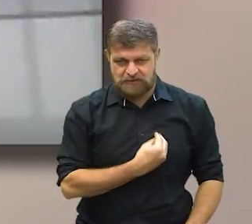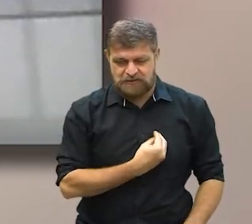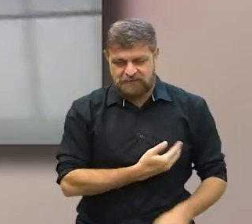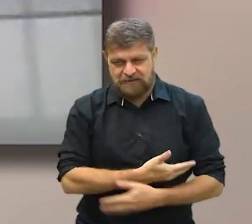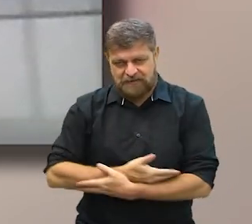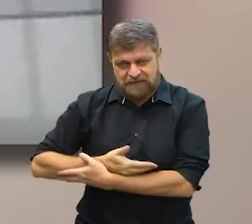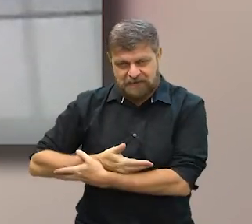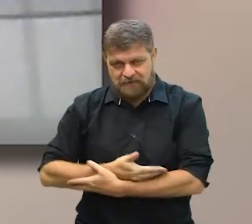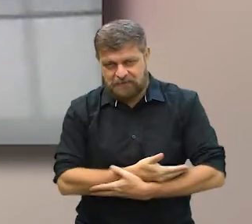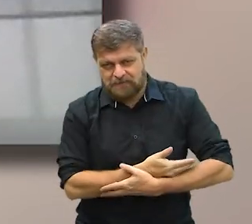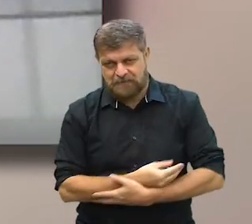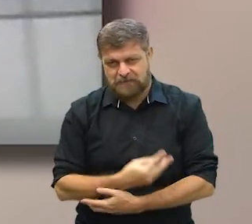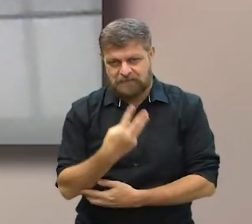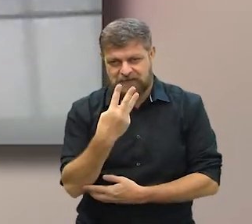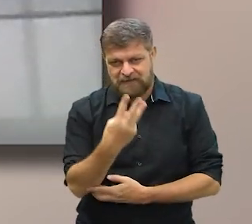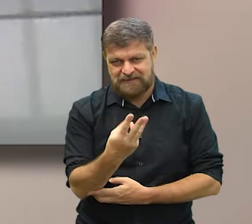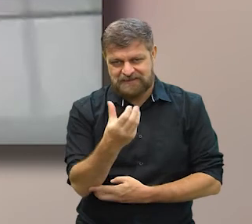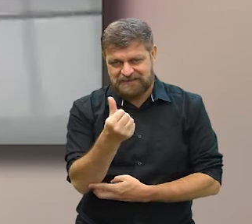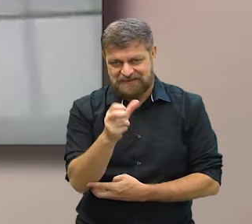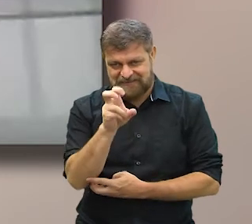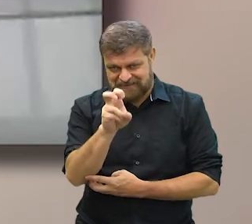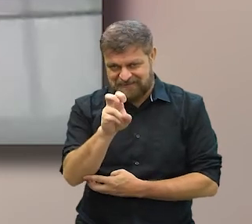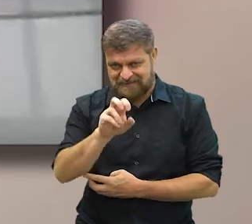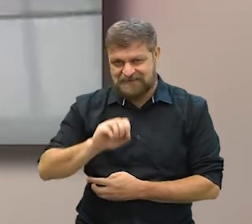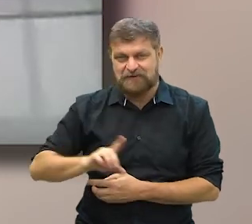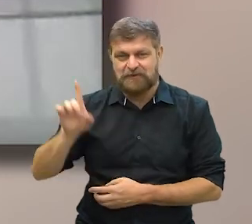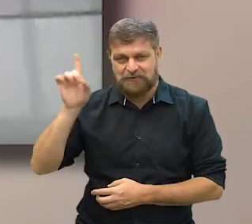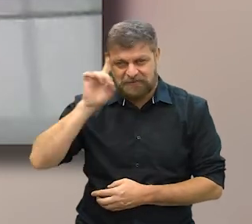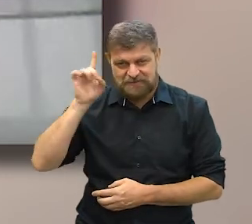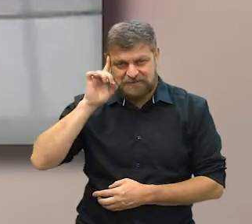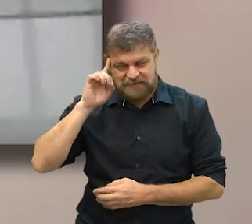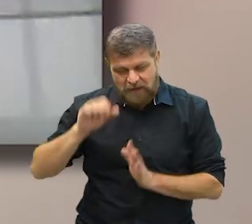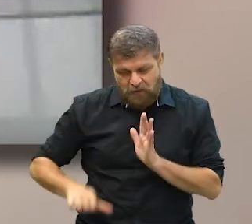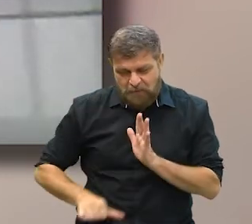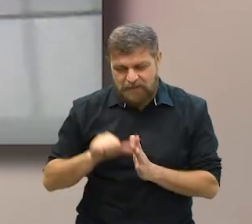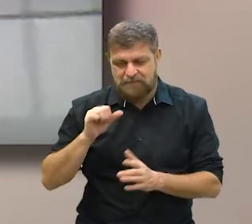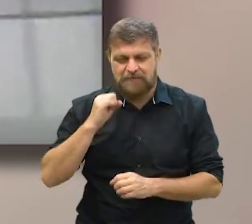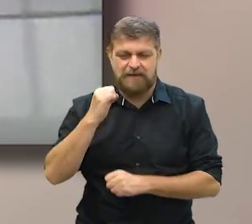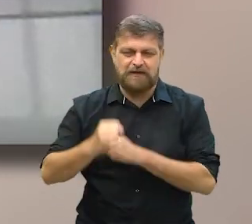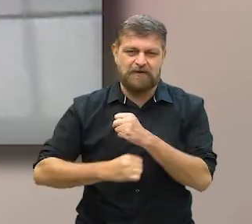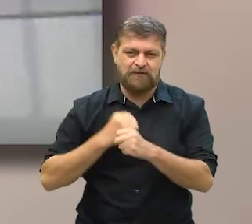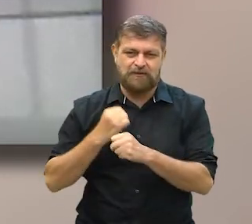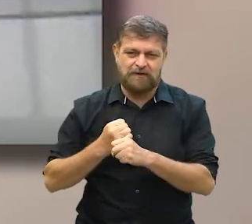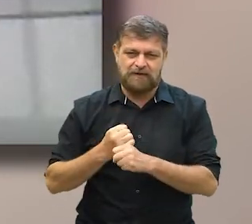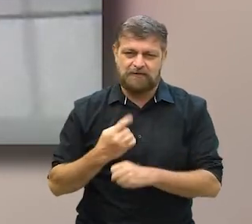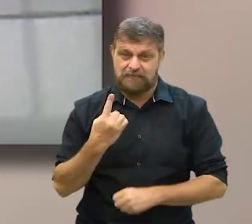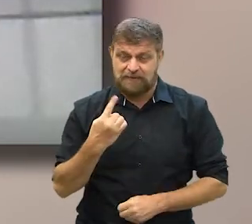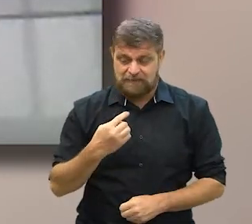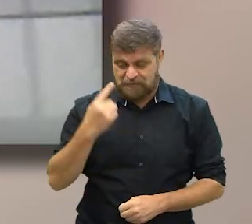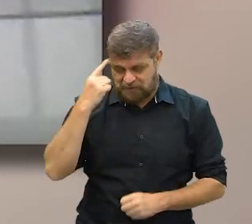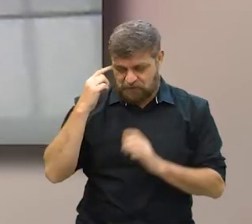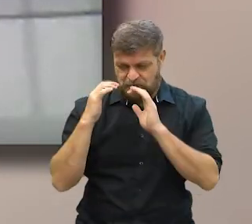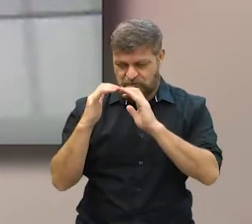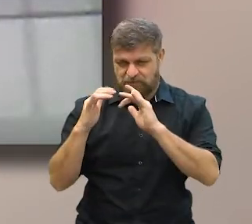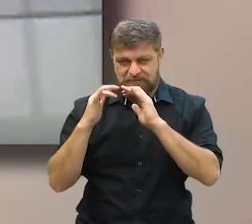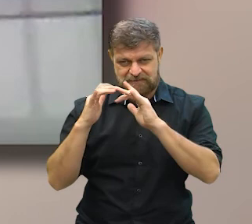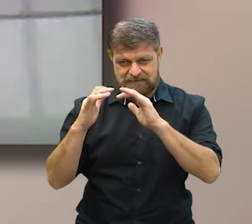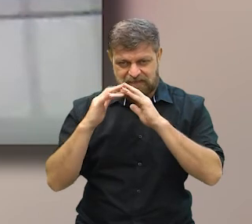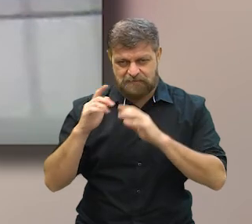os primeiros 365 são muito, muito importantes. A gente sabe que o cérebro, não